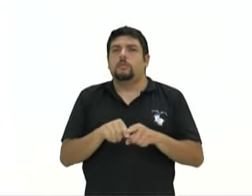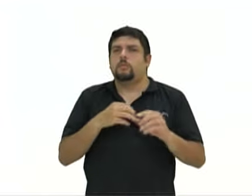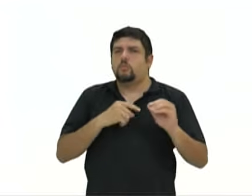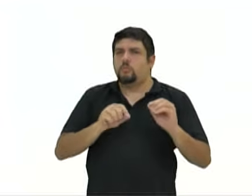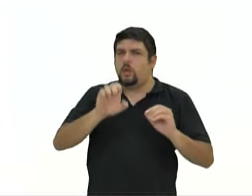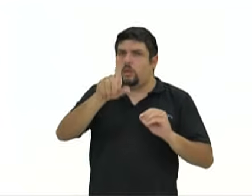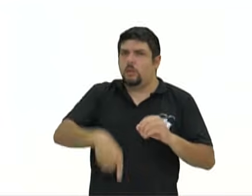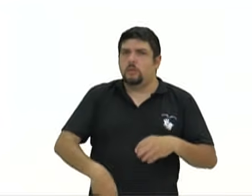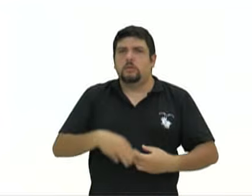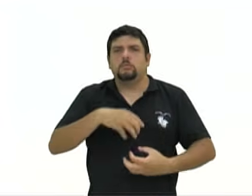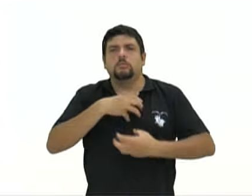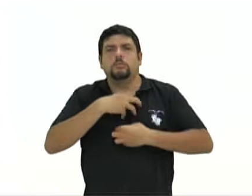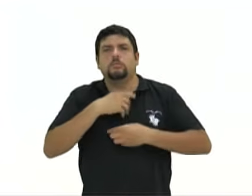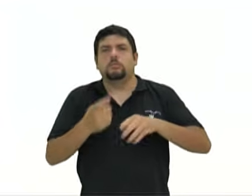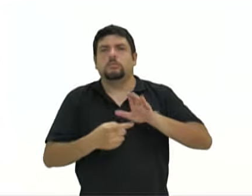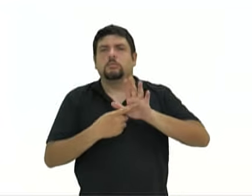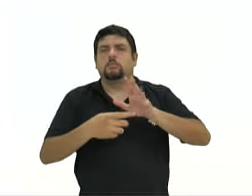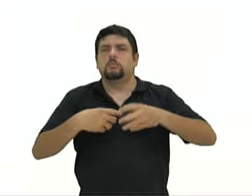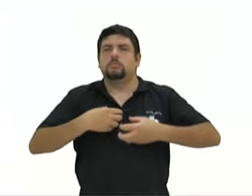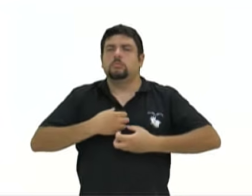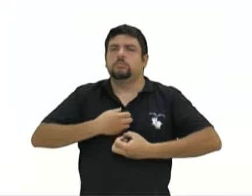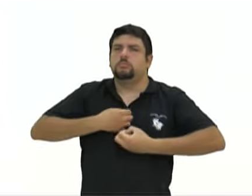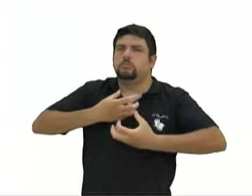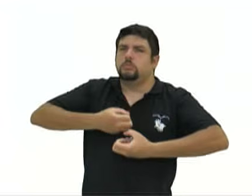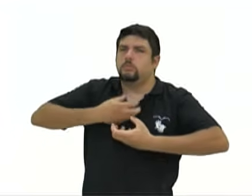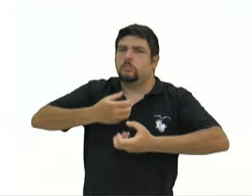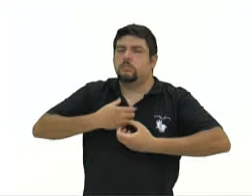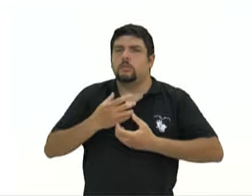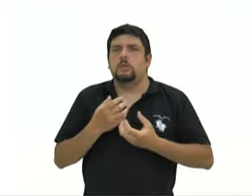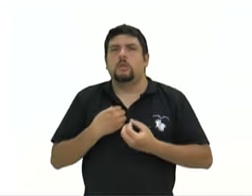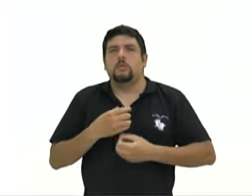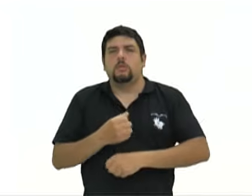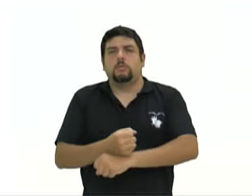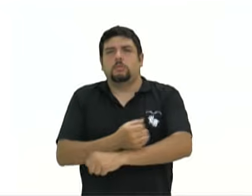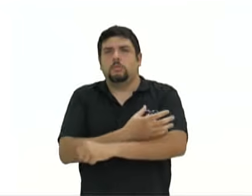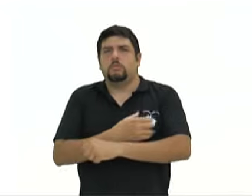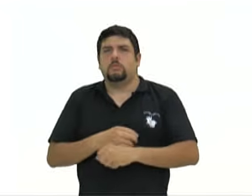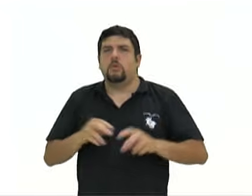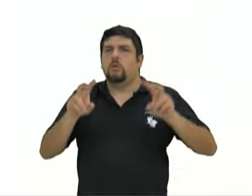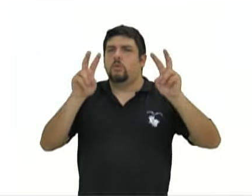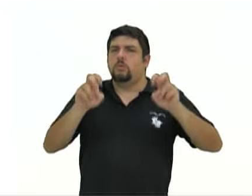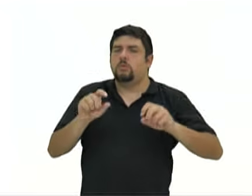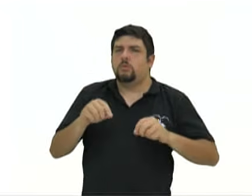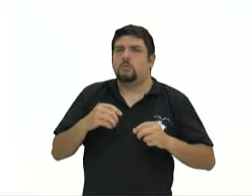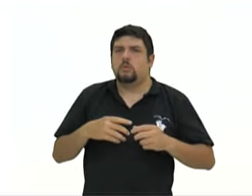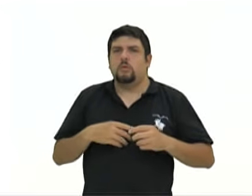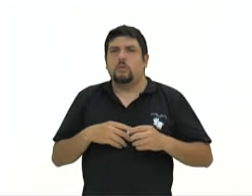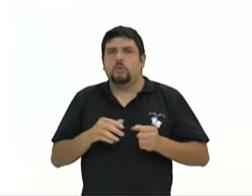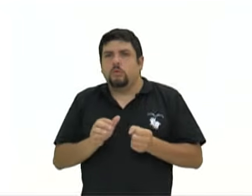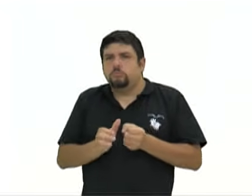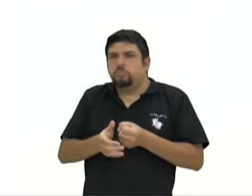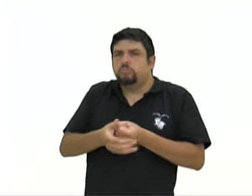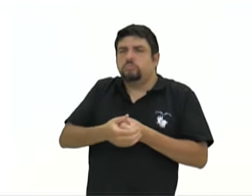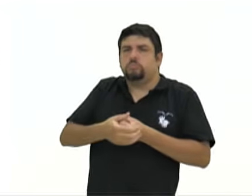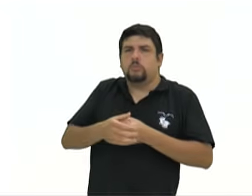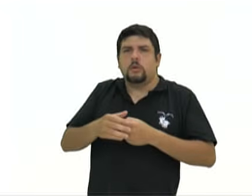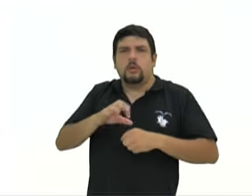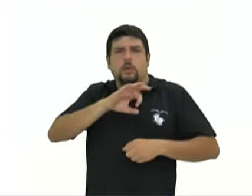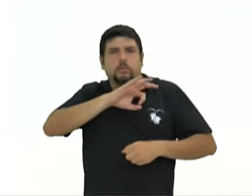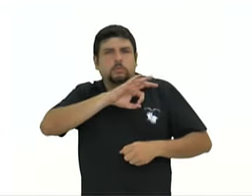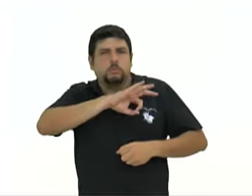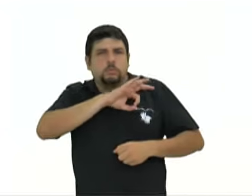emoções por meio da distorção da forma e da cor. Os temas eram sombrios, suspense, policial, mistério no ambiente